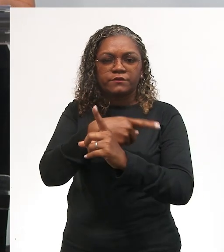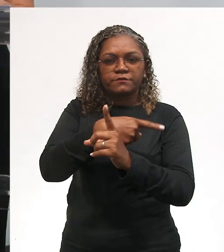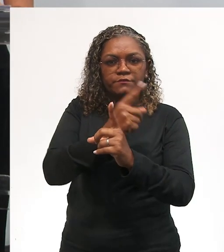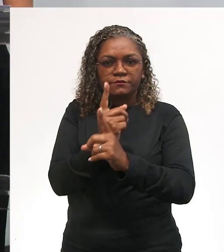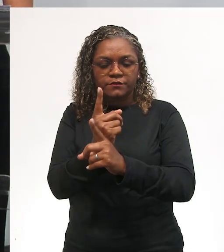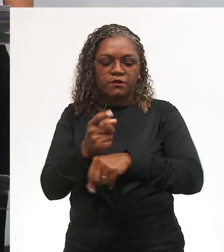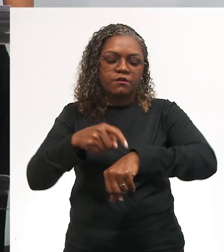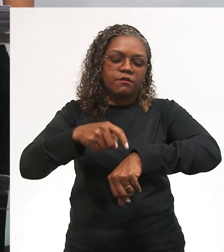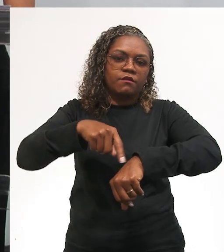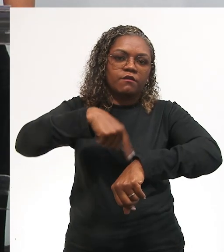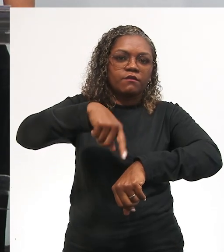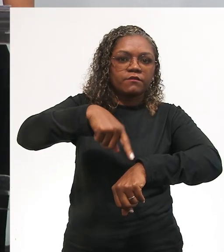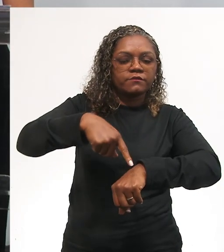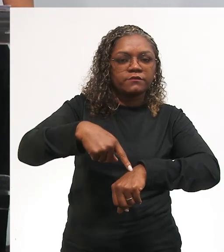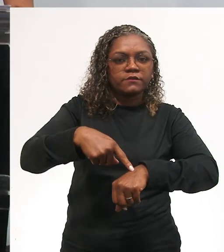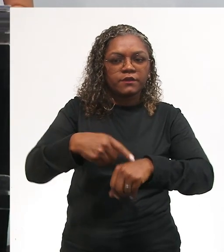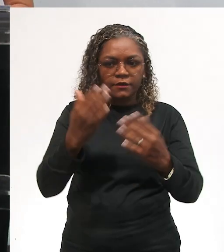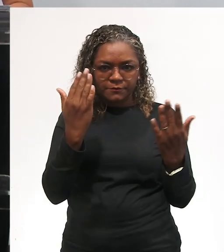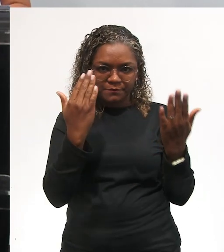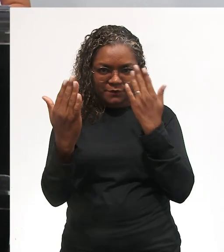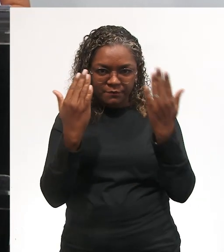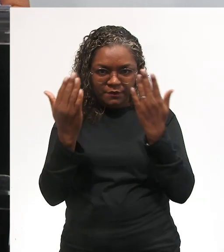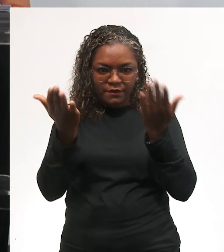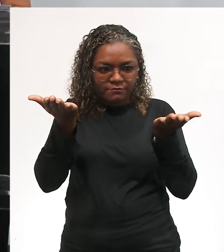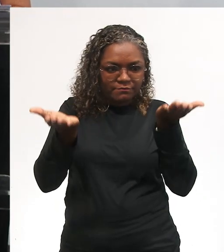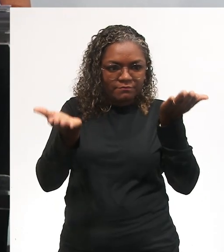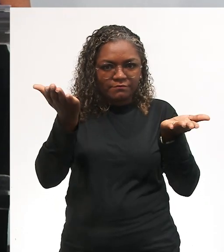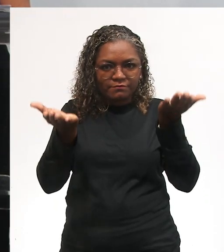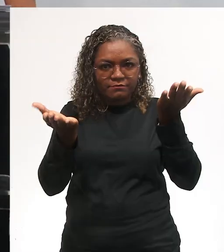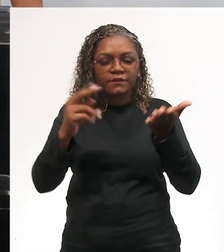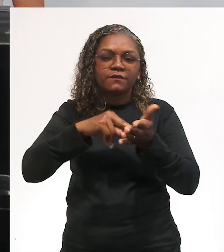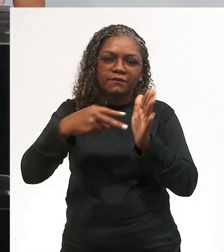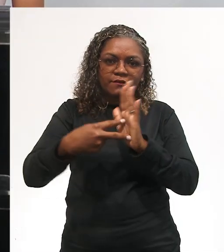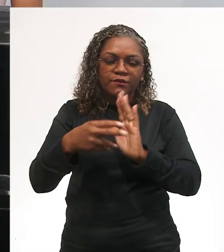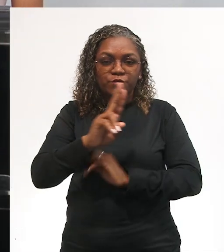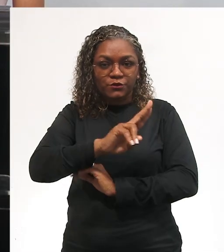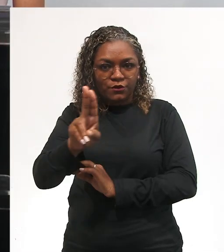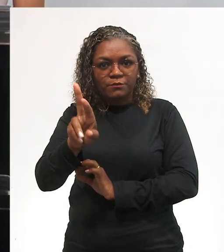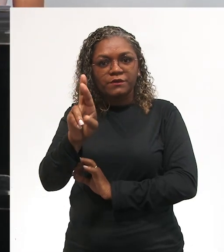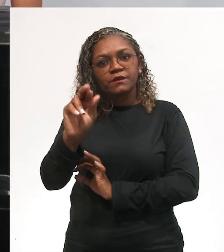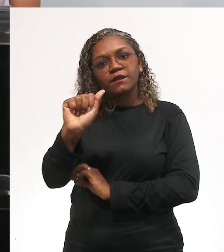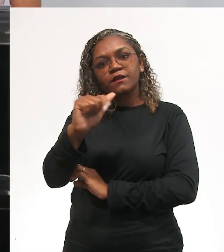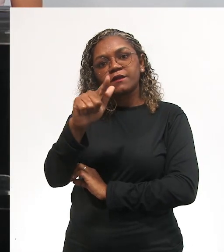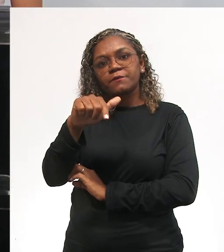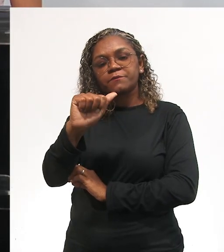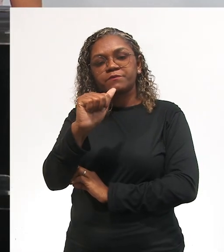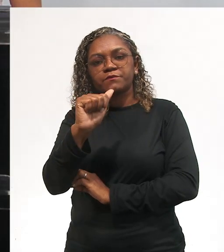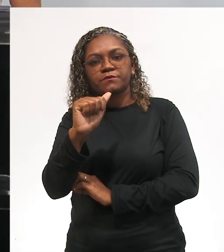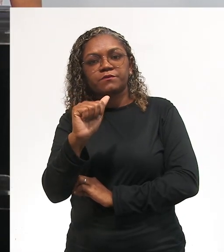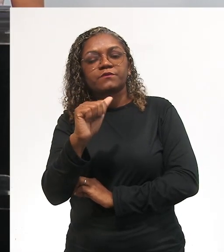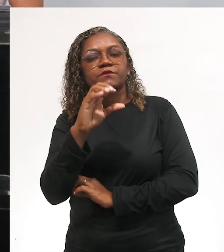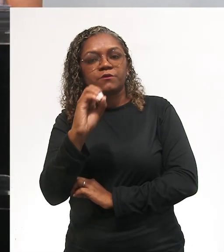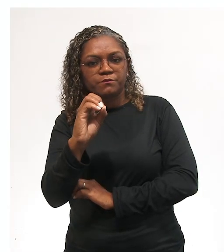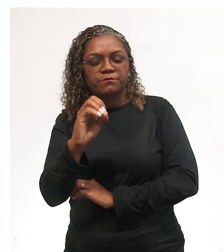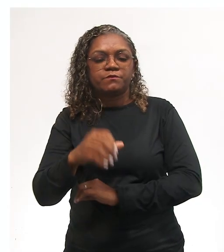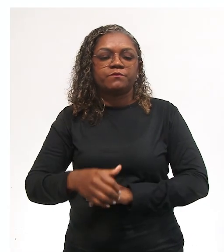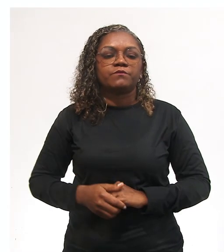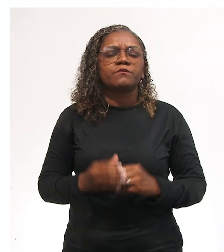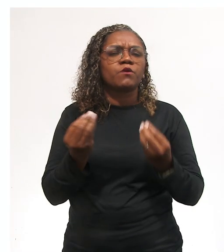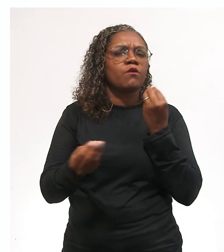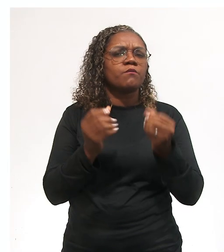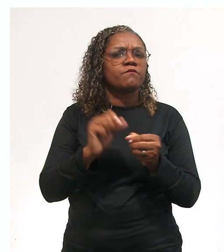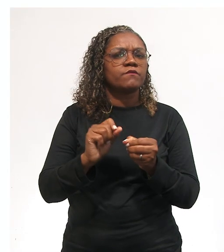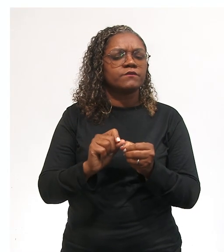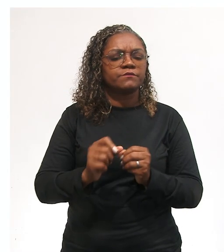Esses tipos de comparação a gente categoriza como razão, né? E como nós iremos fazer essa comparação?